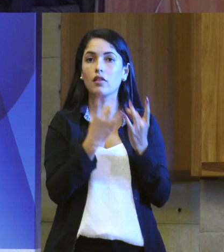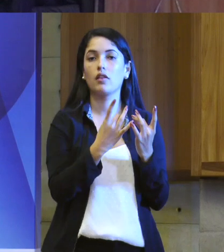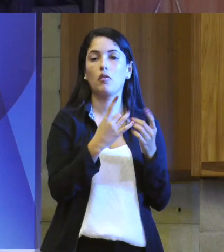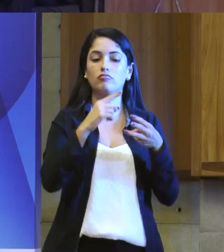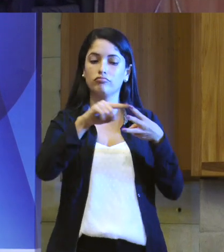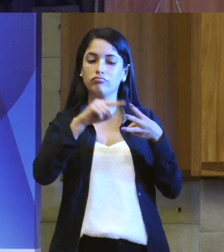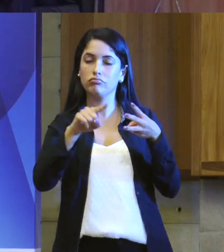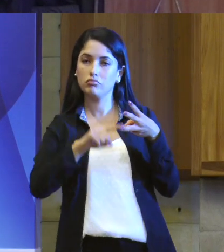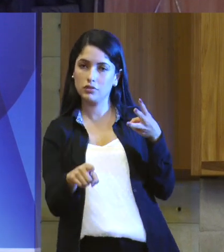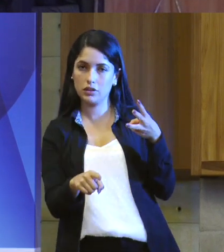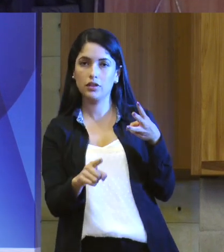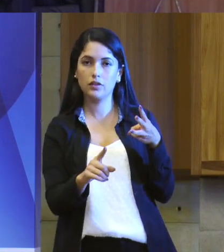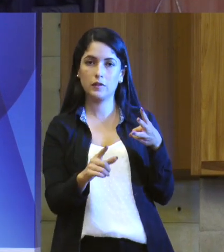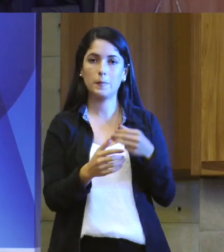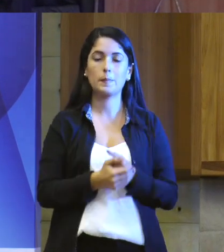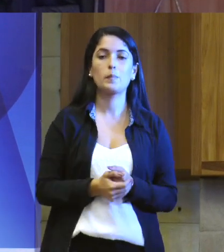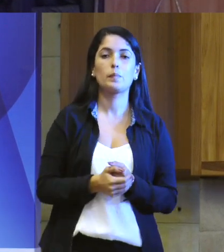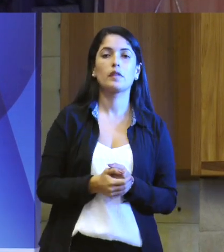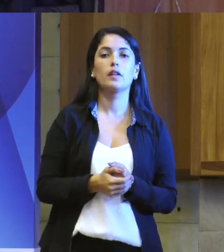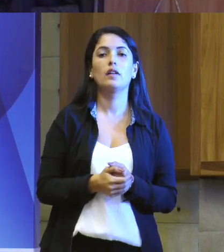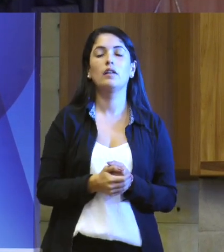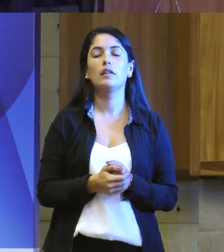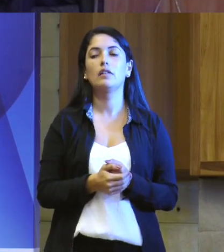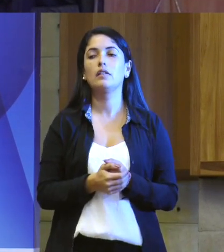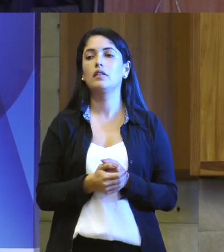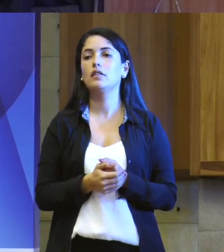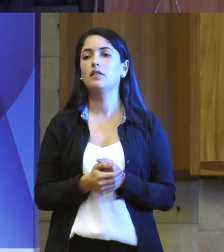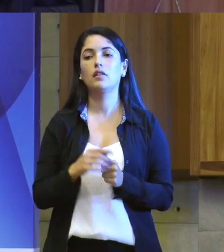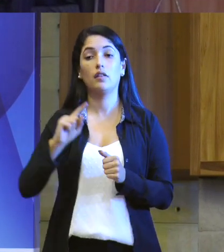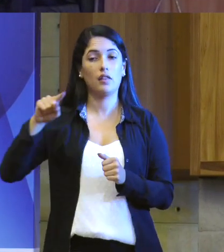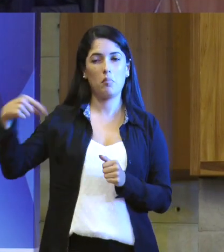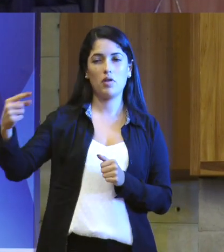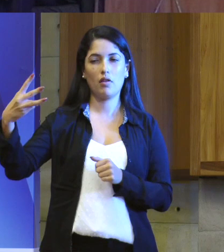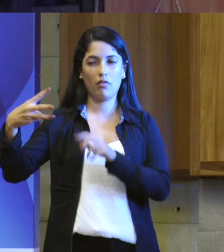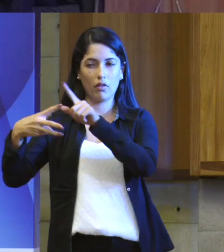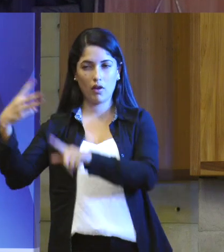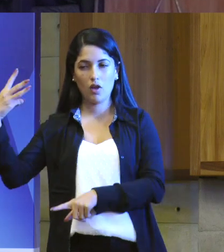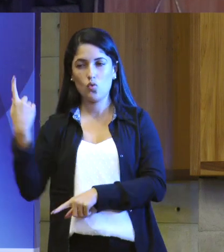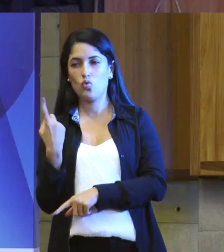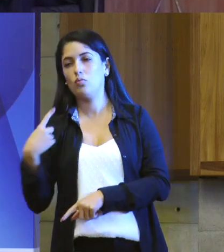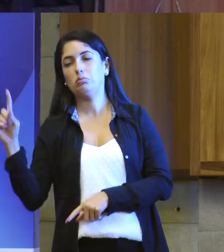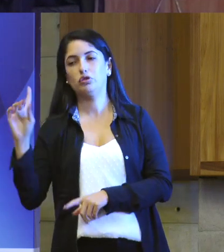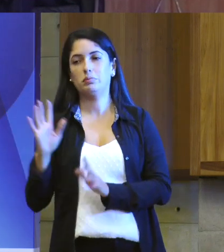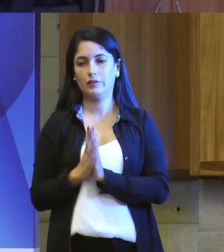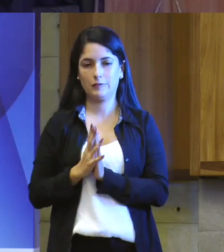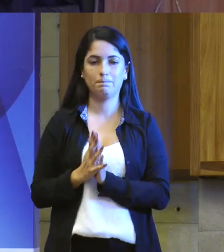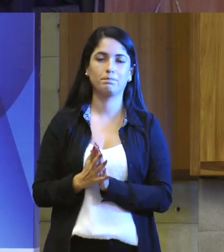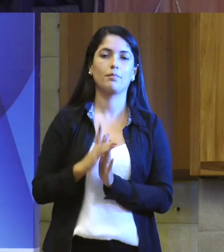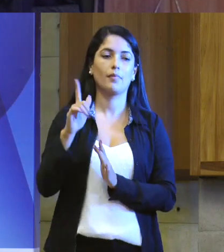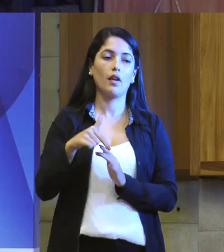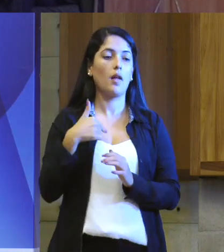três primeiras e deixar quem entende mais se ater às três últimas pressão os benefícios de